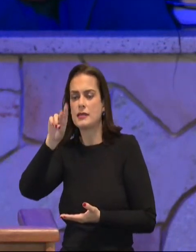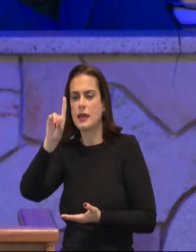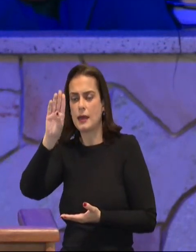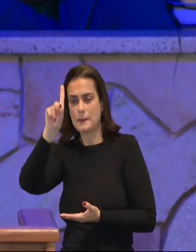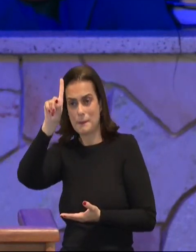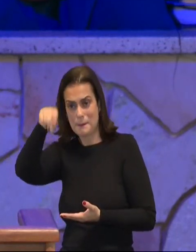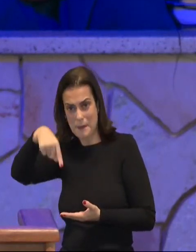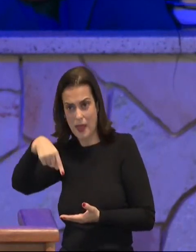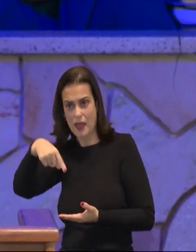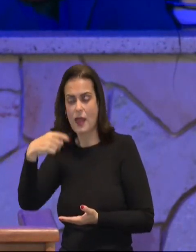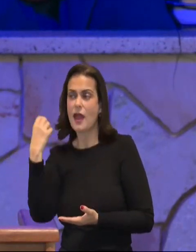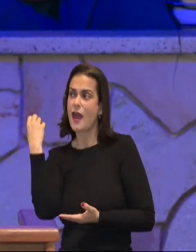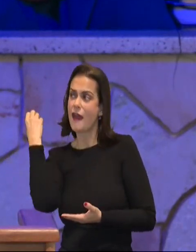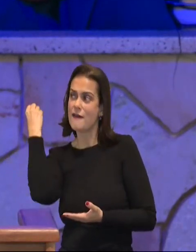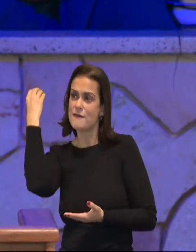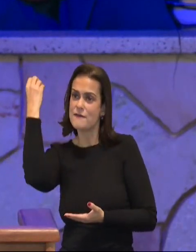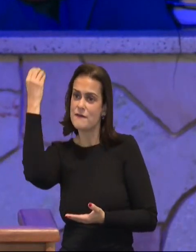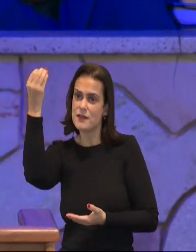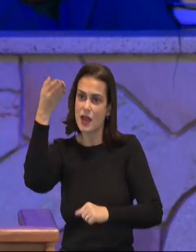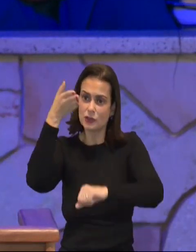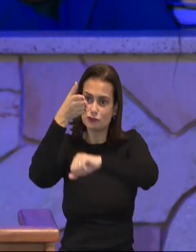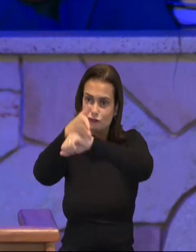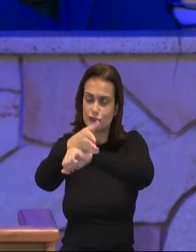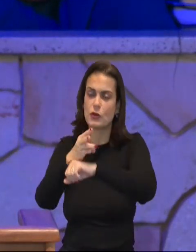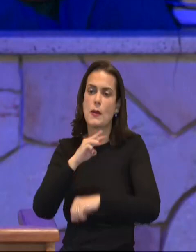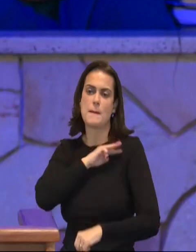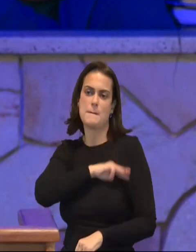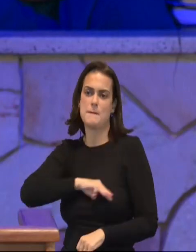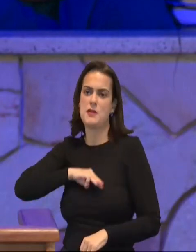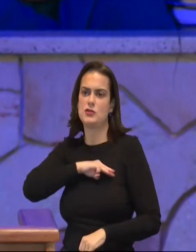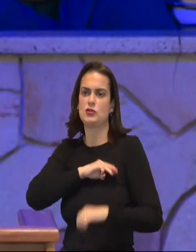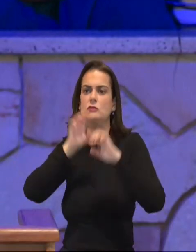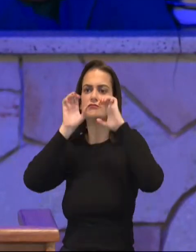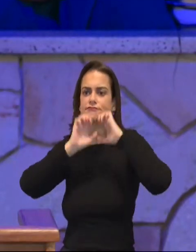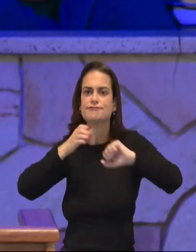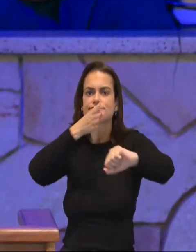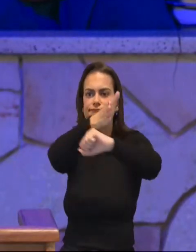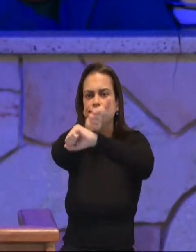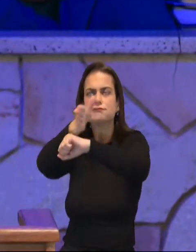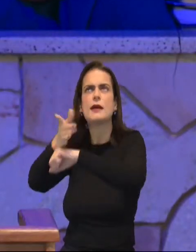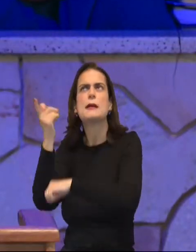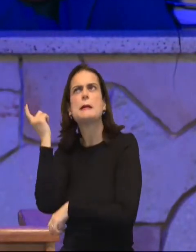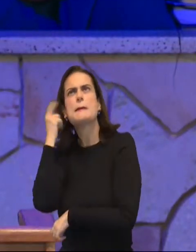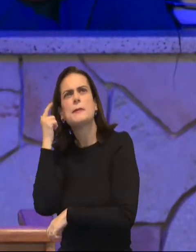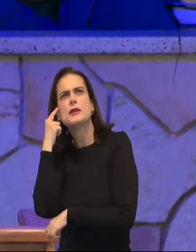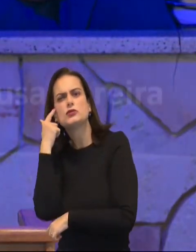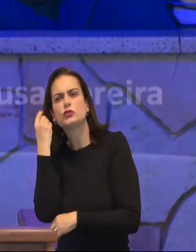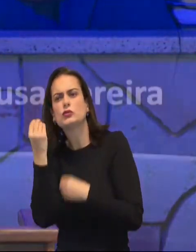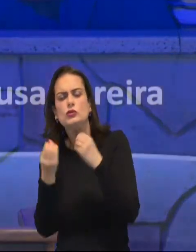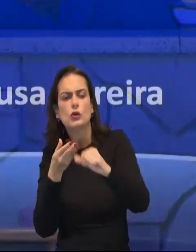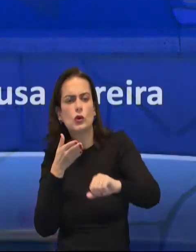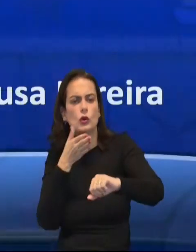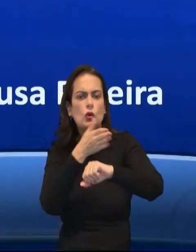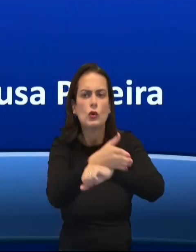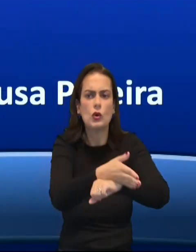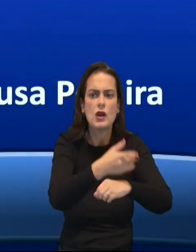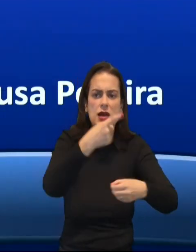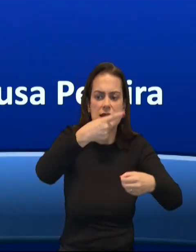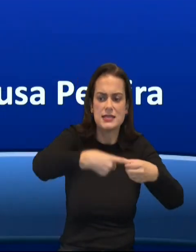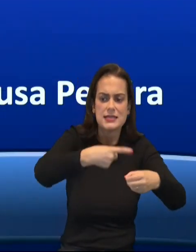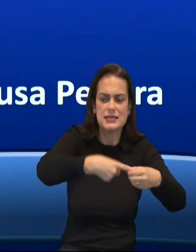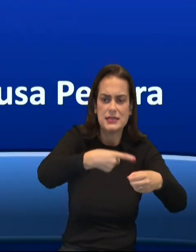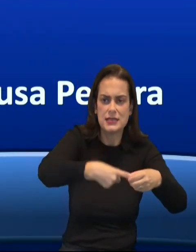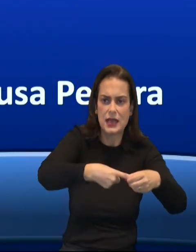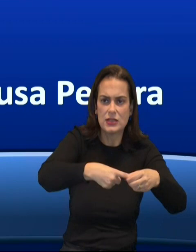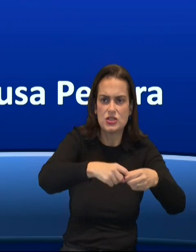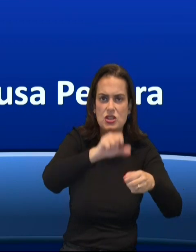a segunda viagem missionária. Então eles pensavam em ir para a parte posterior